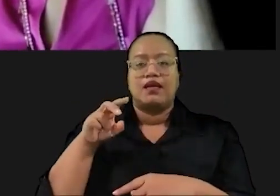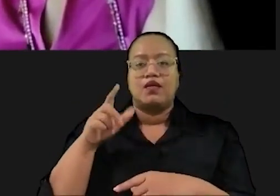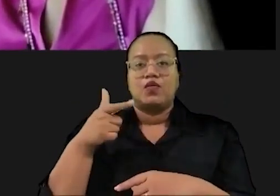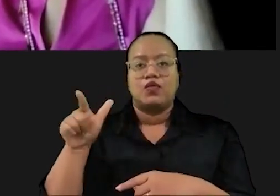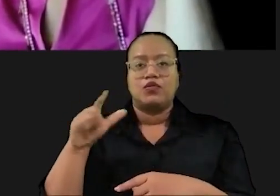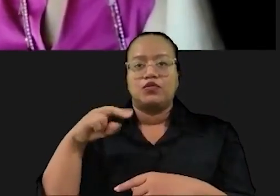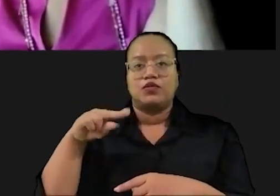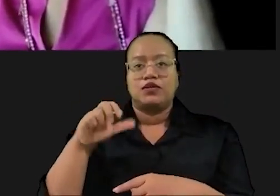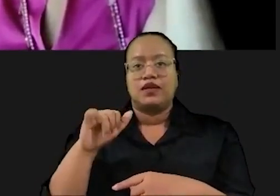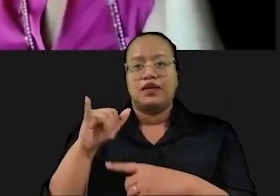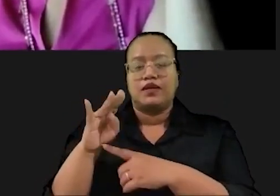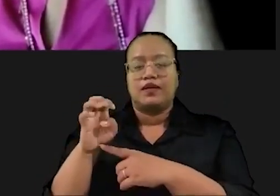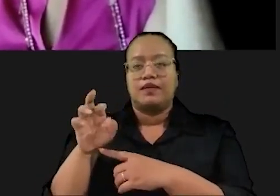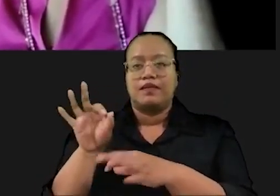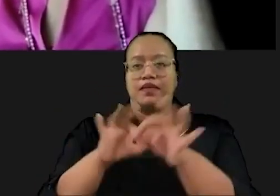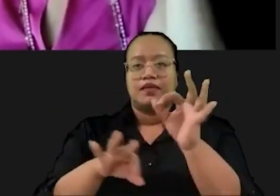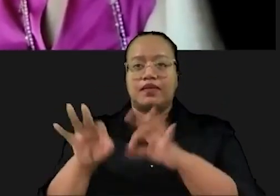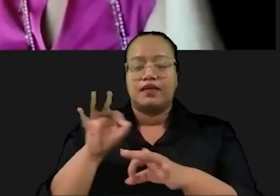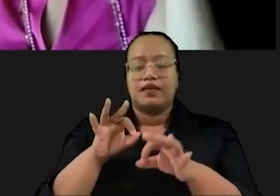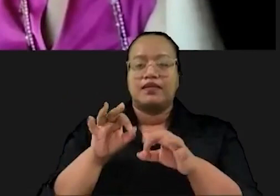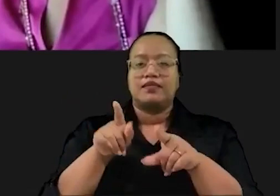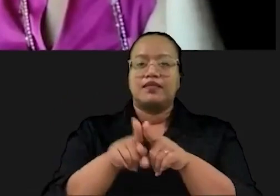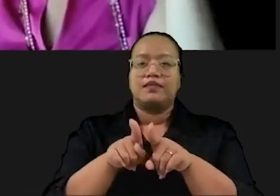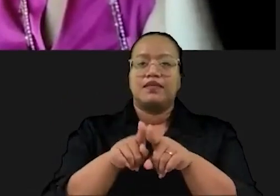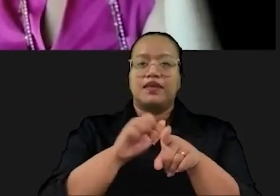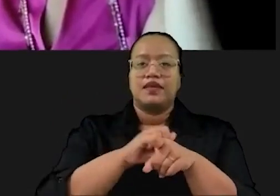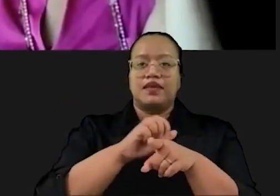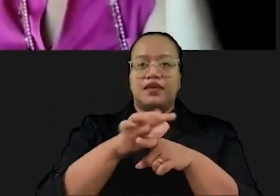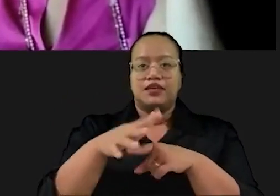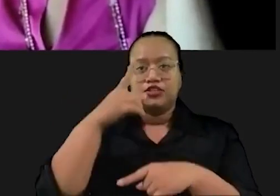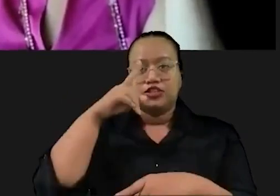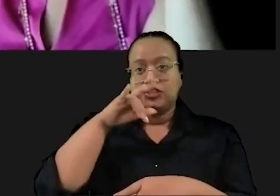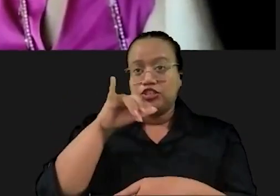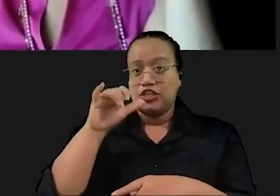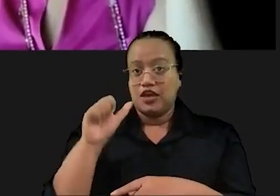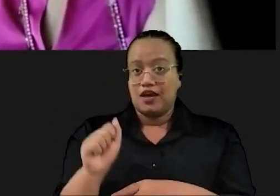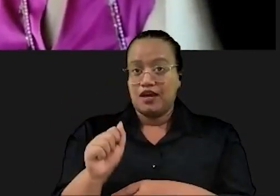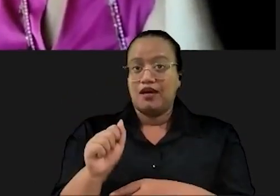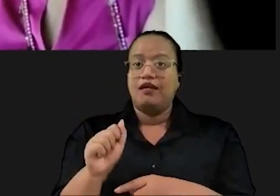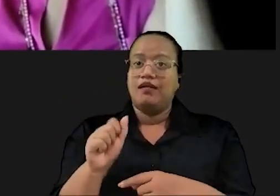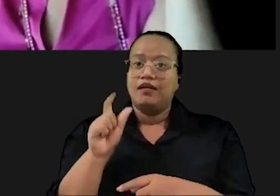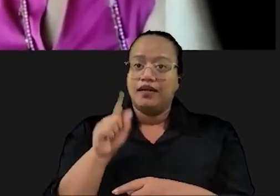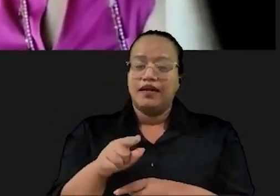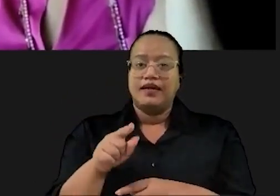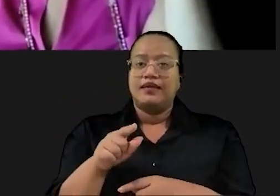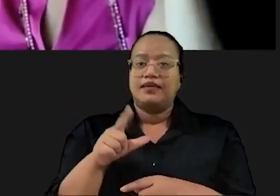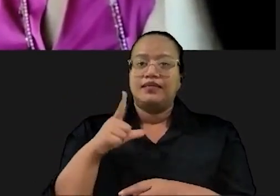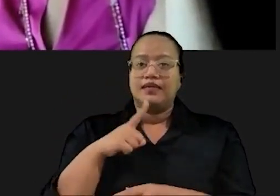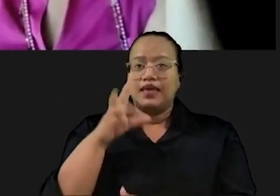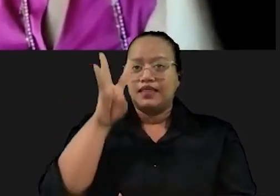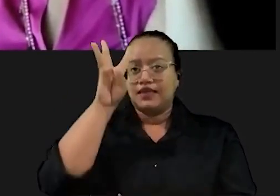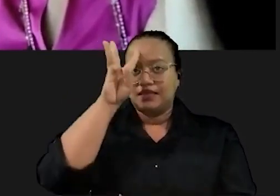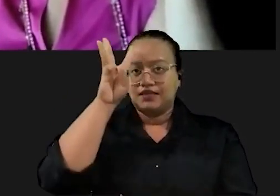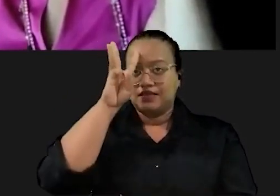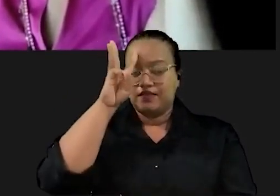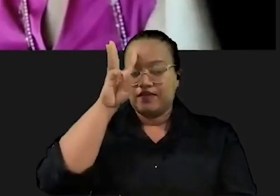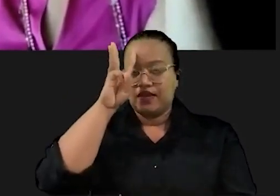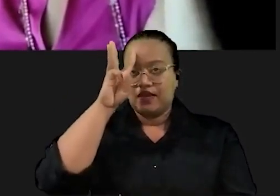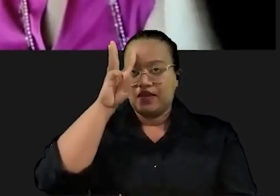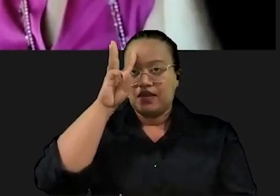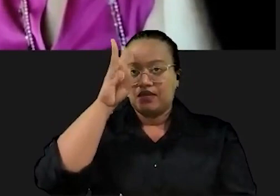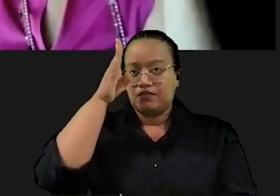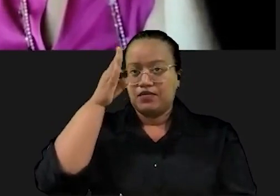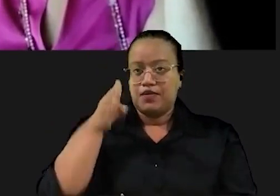nós coordenamos aqui, Daldice, uma rede de inteligência. Toda terça-feira, 11 horas da manhã, nós reunimos os